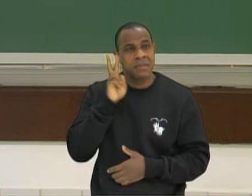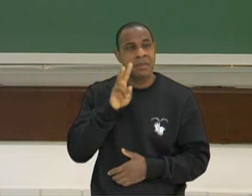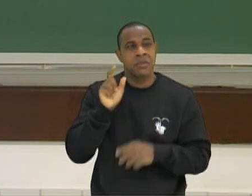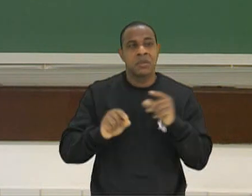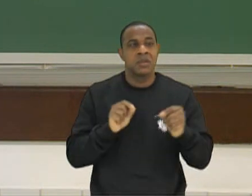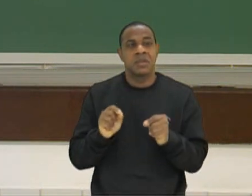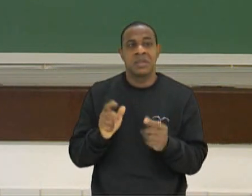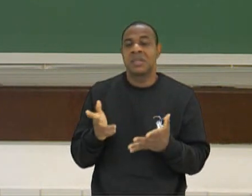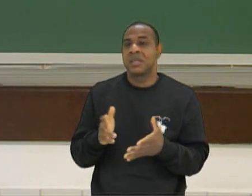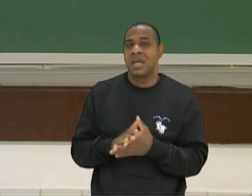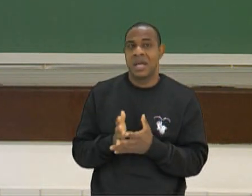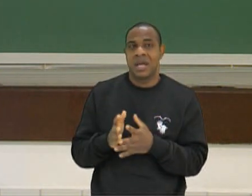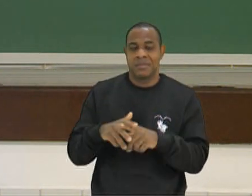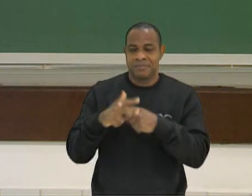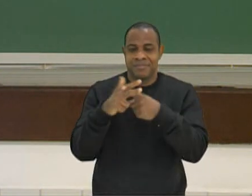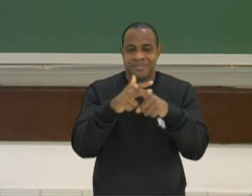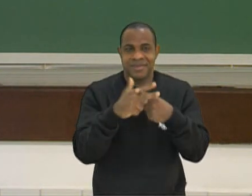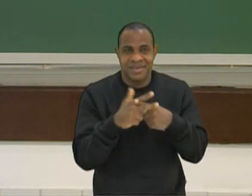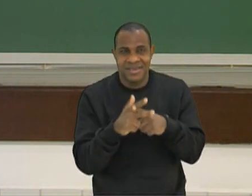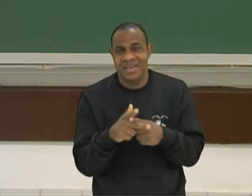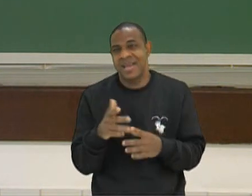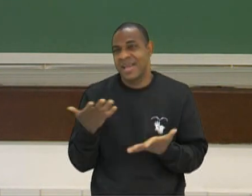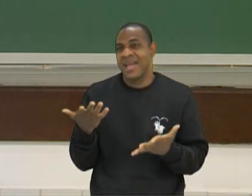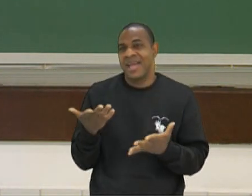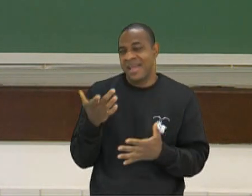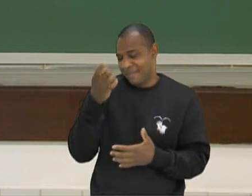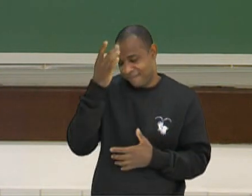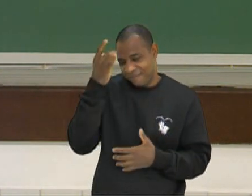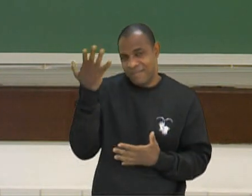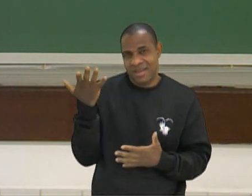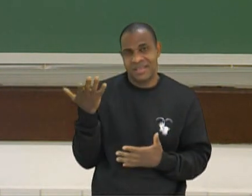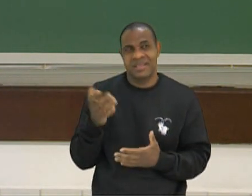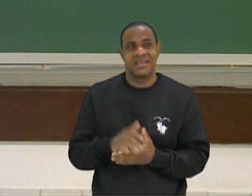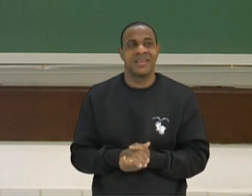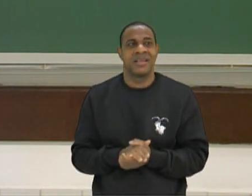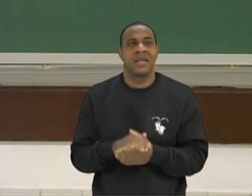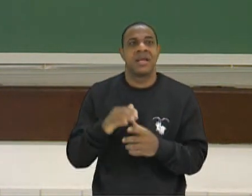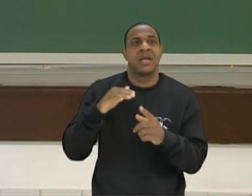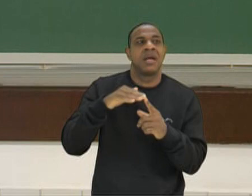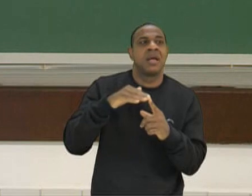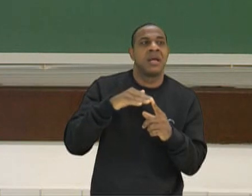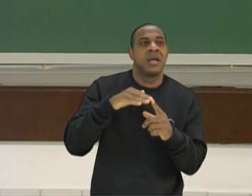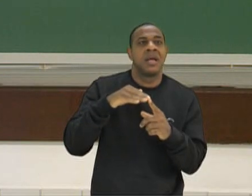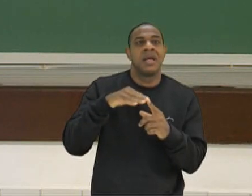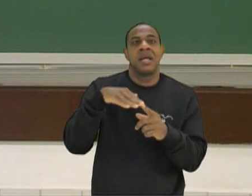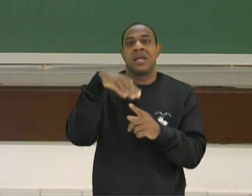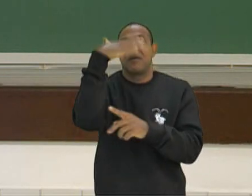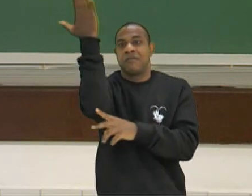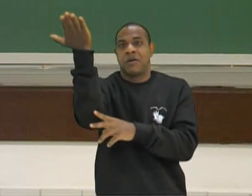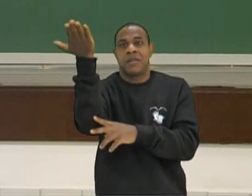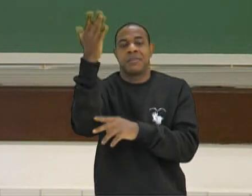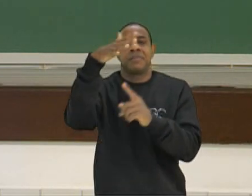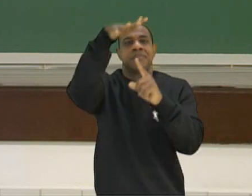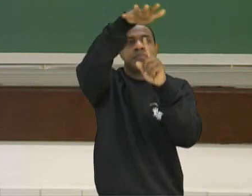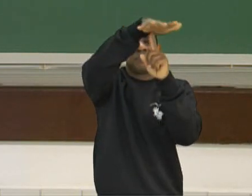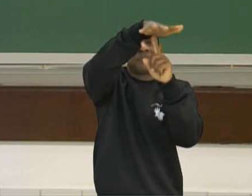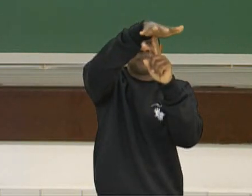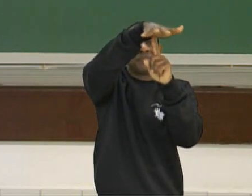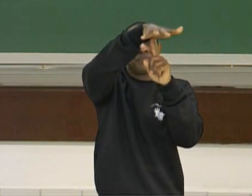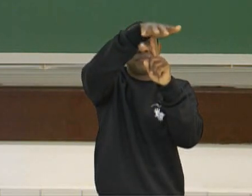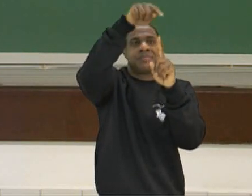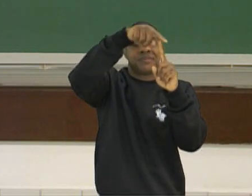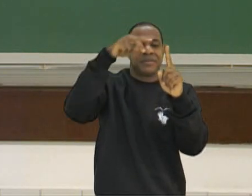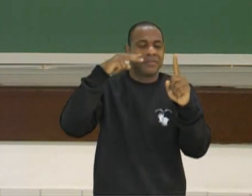manutenção era muito mais prática comparado com a antena externa. A antena externa era preciso pelo menos duas pessoas, uma que ficasse na frente do